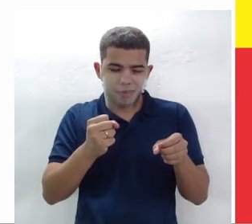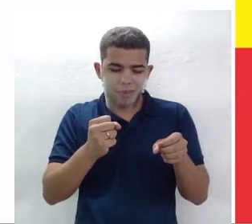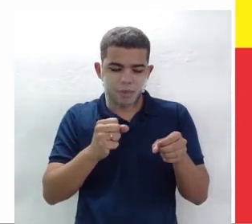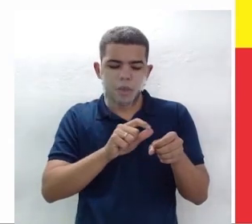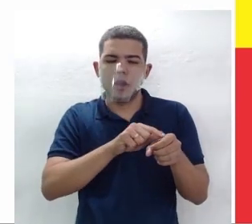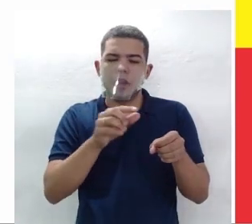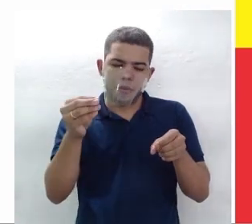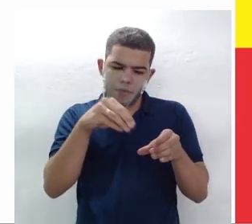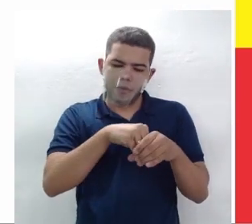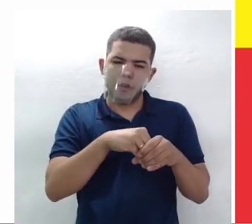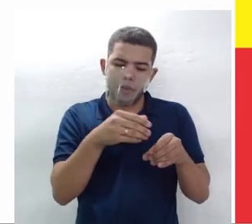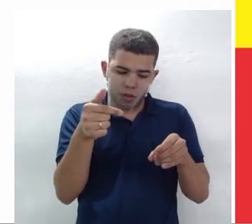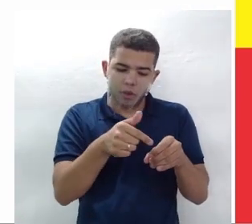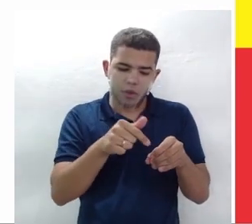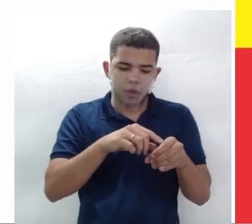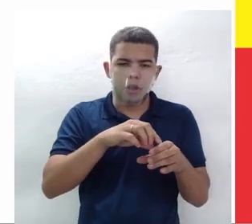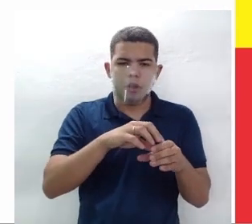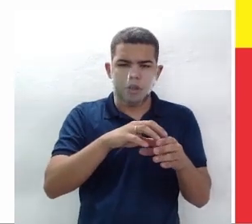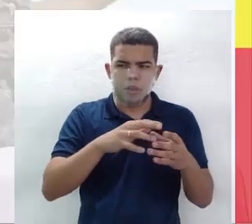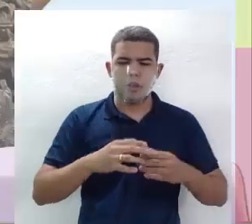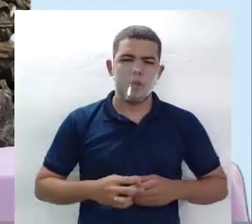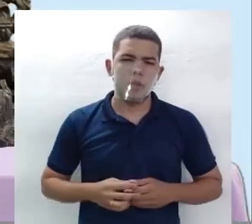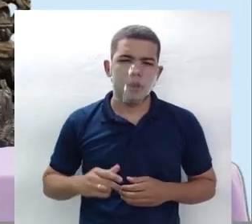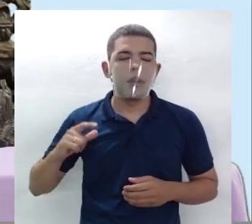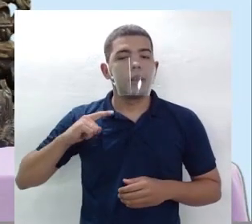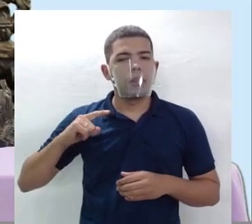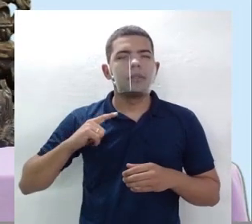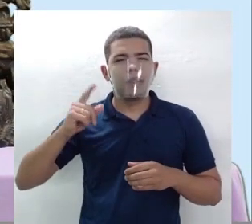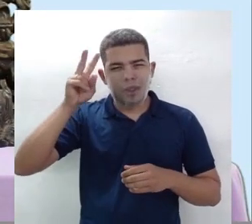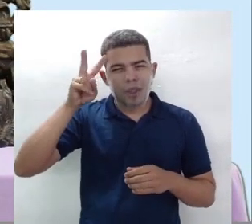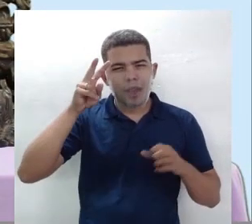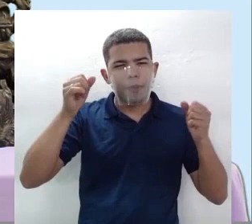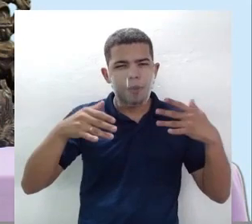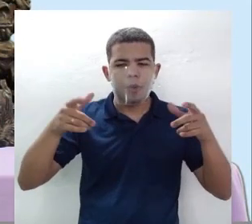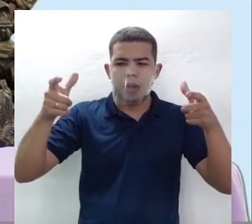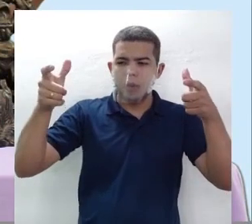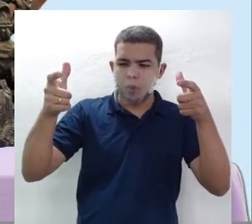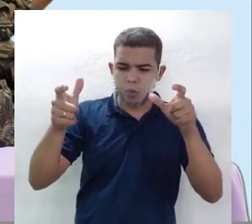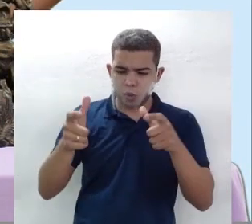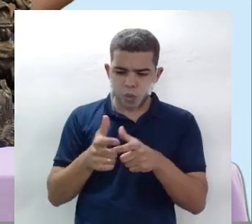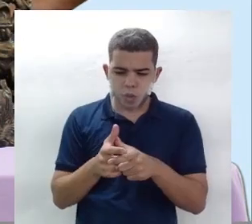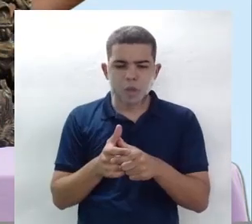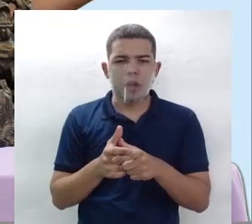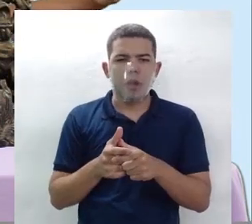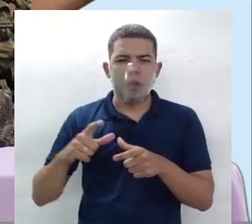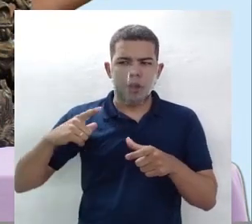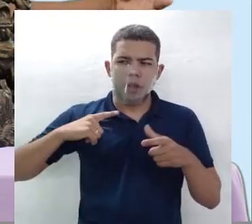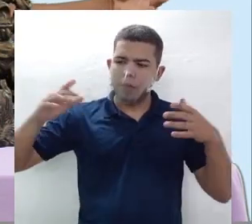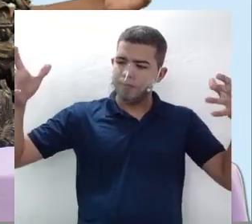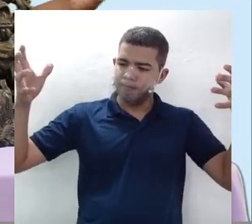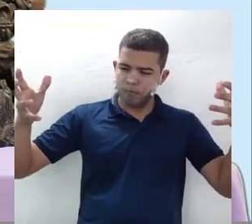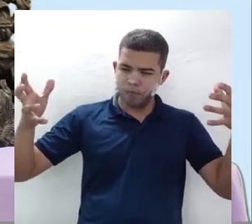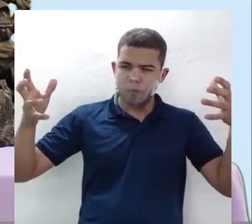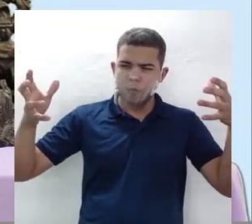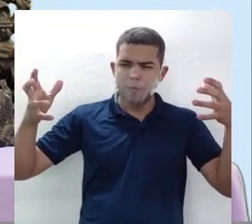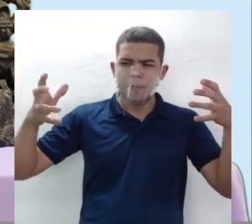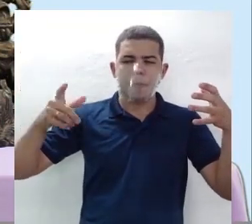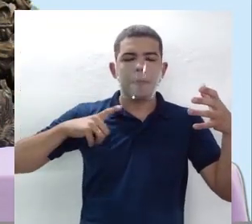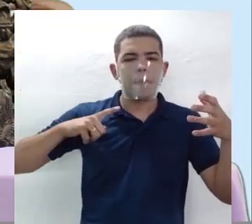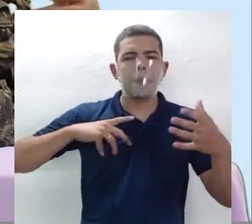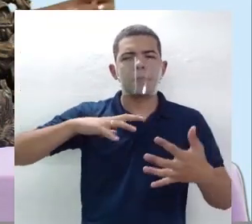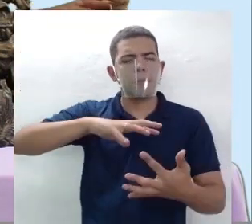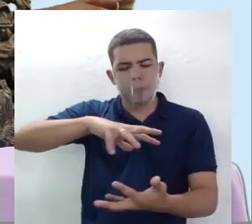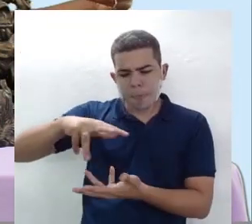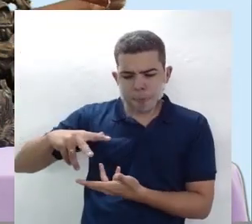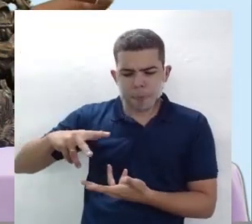para baixo, né? Do maior para o menor. Então, a gente começou primeiro ali ó, com o nosso